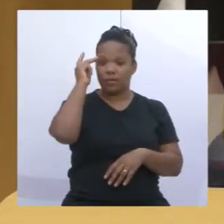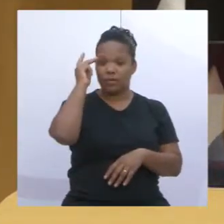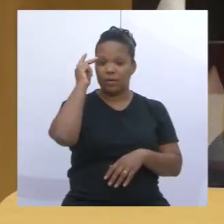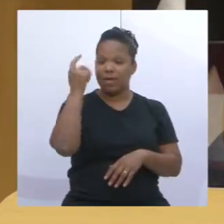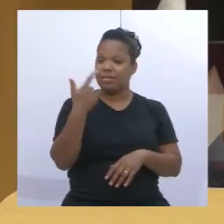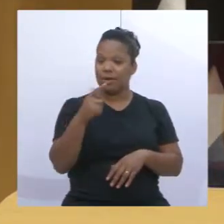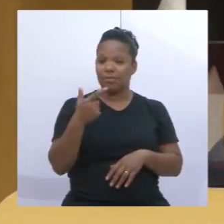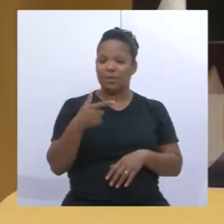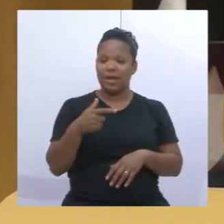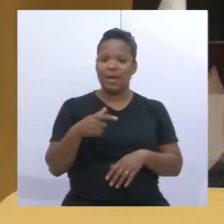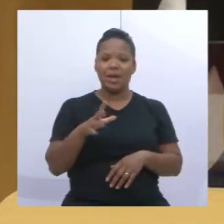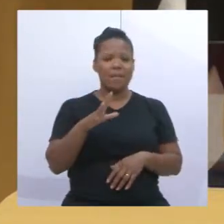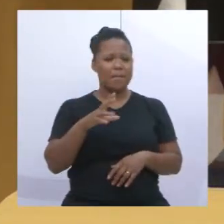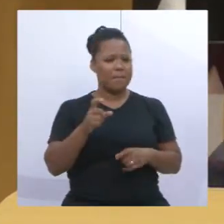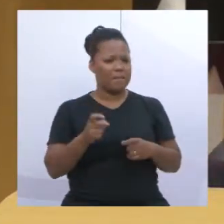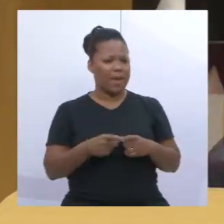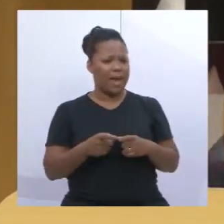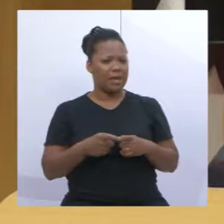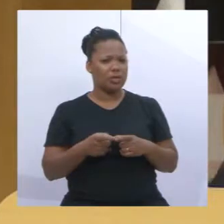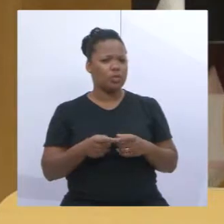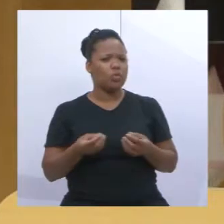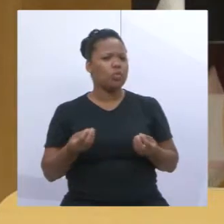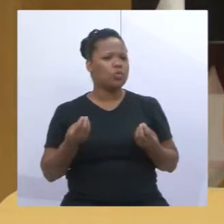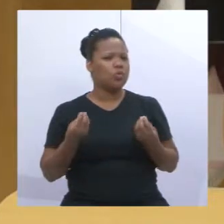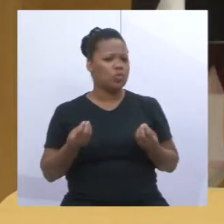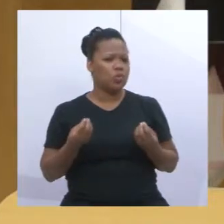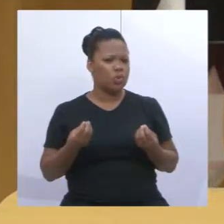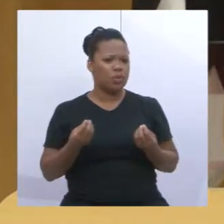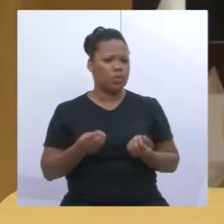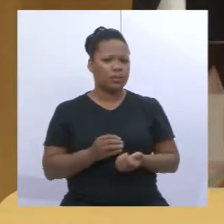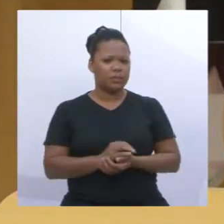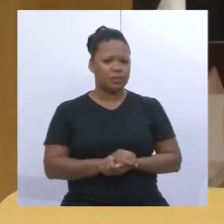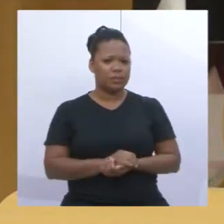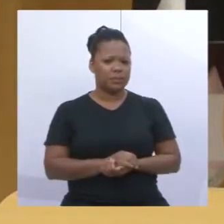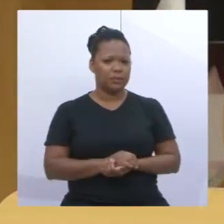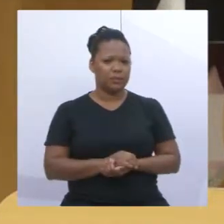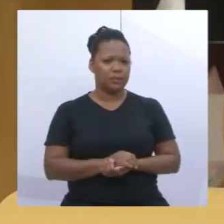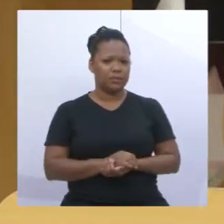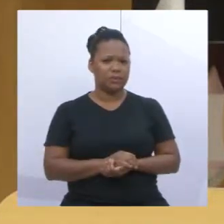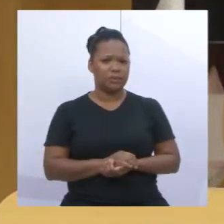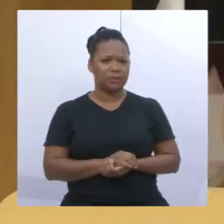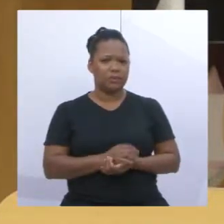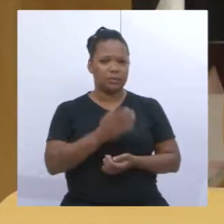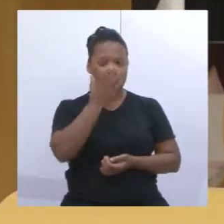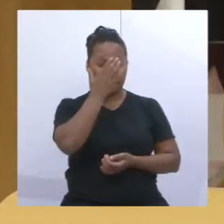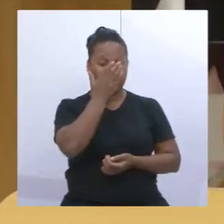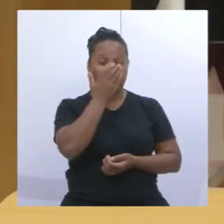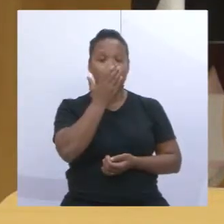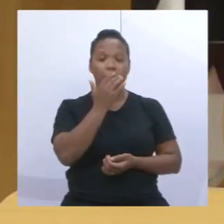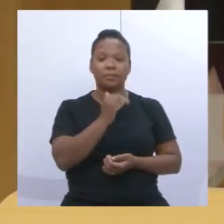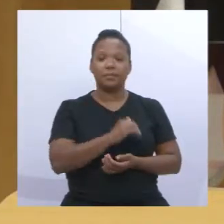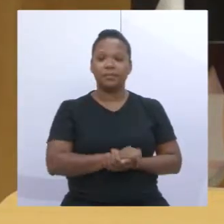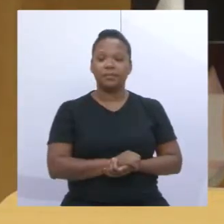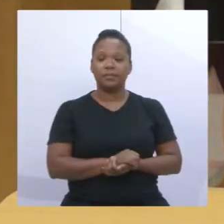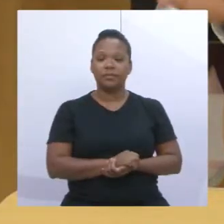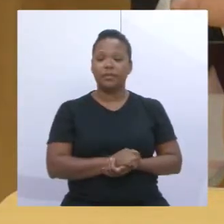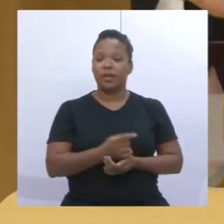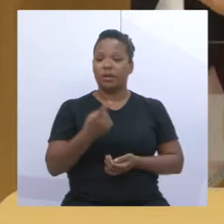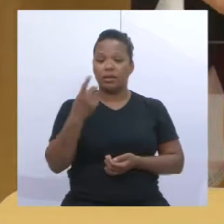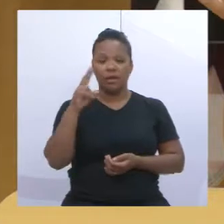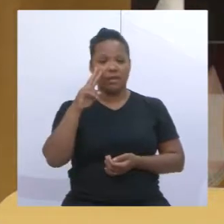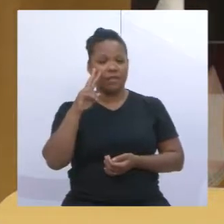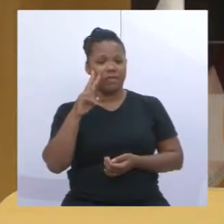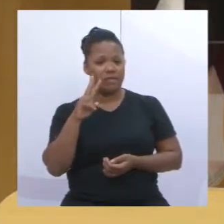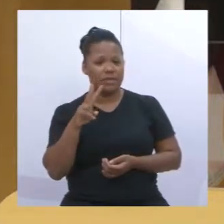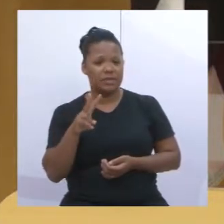médico. Como vamos enfrentar essa questão? Então, nós precisamos ter, sobre a saúde, uma visão mais